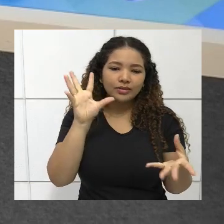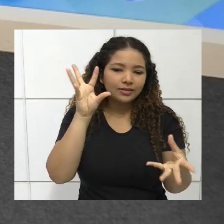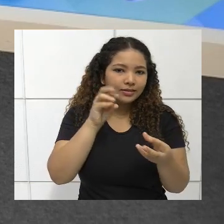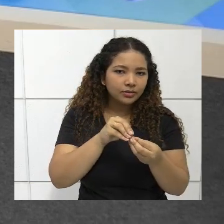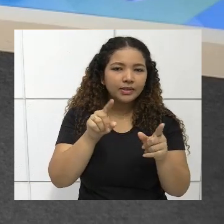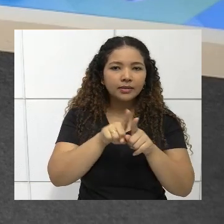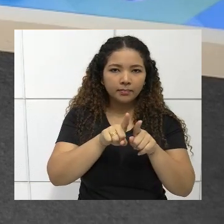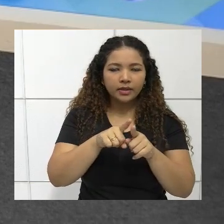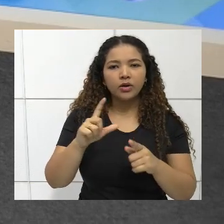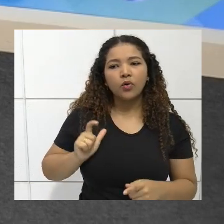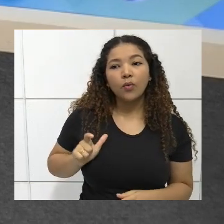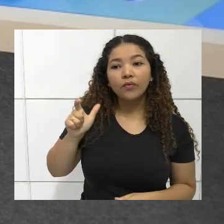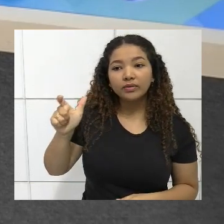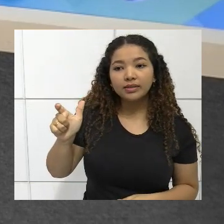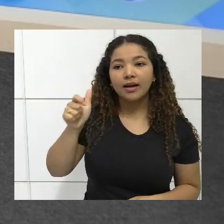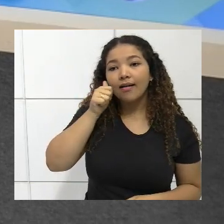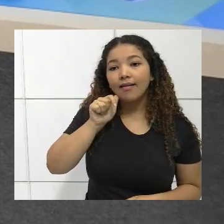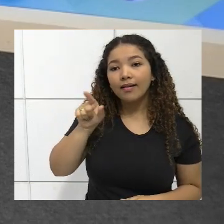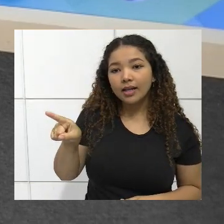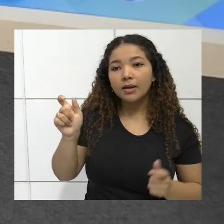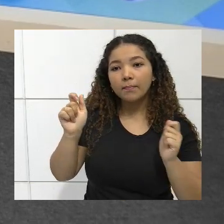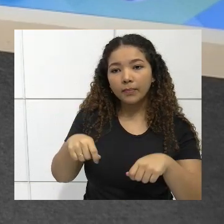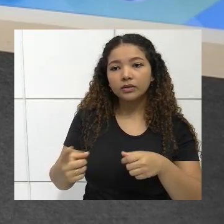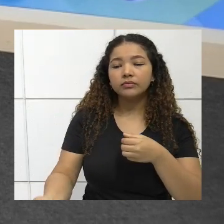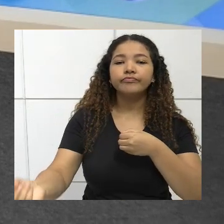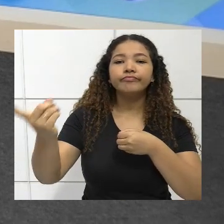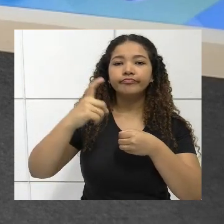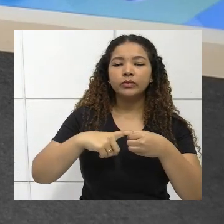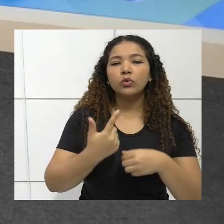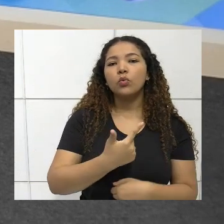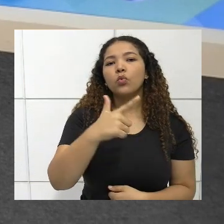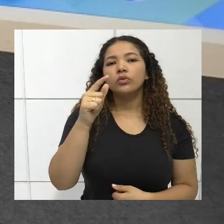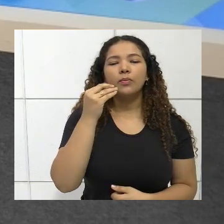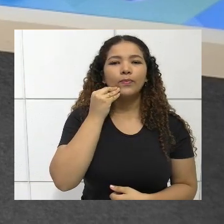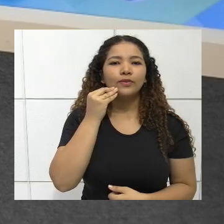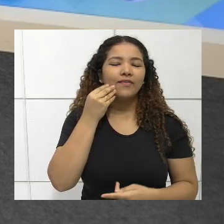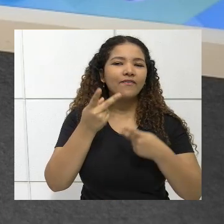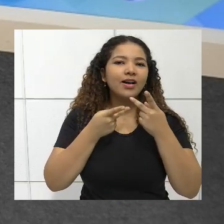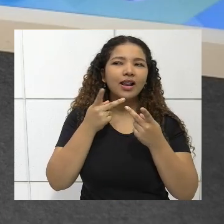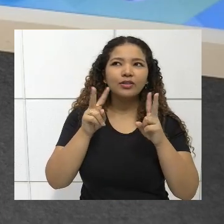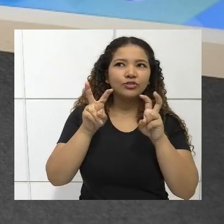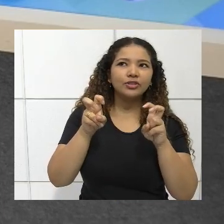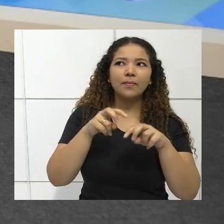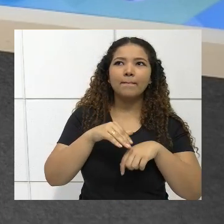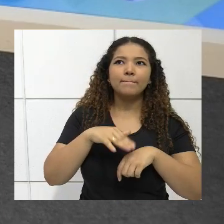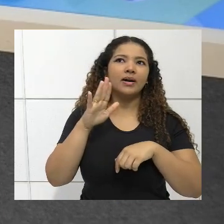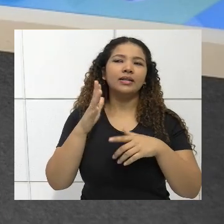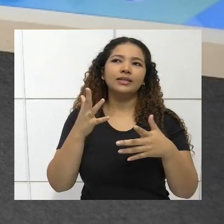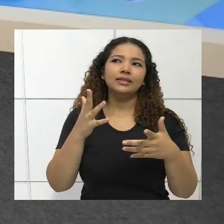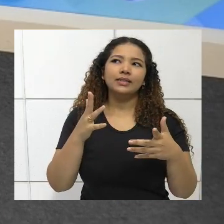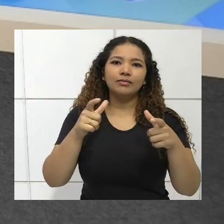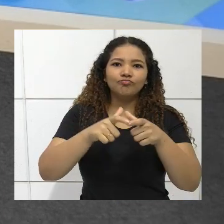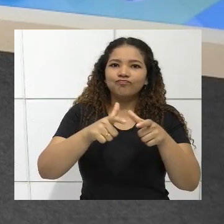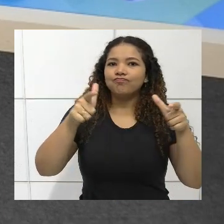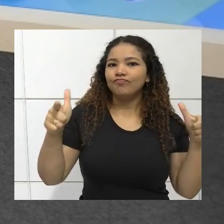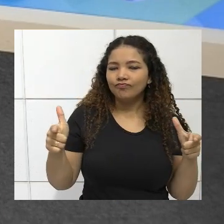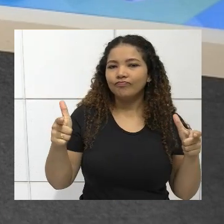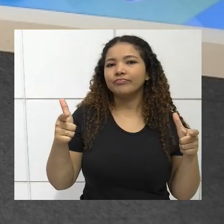convite à Valdemira, poder, em uma outra oportunidade... É falar de uma forma assim, posso dizer, mais